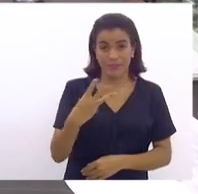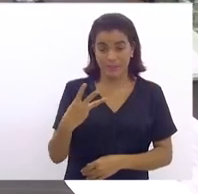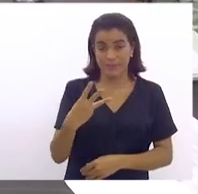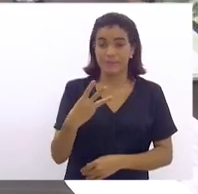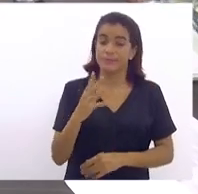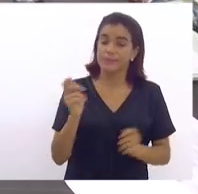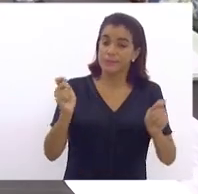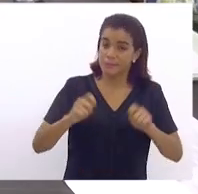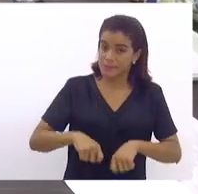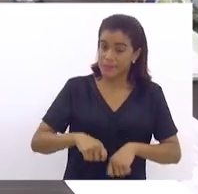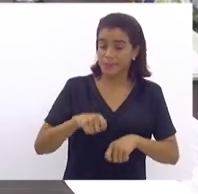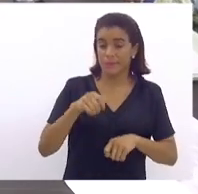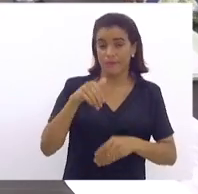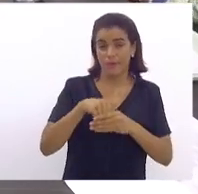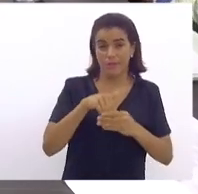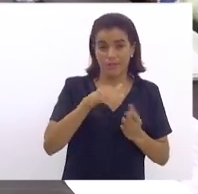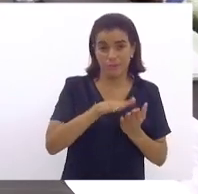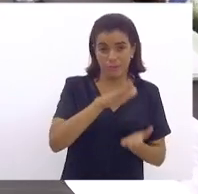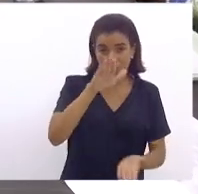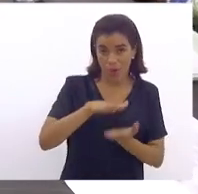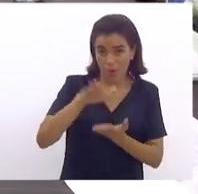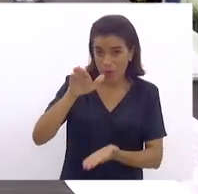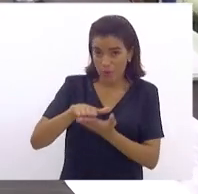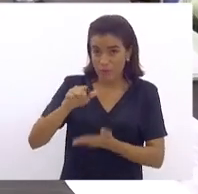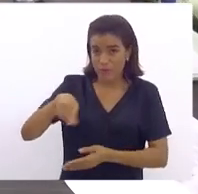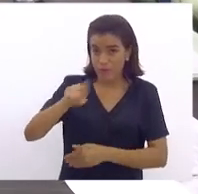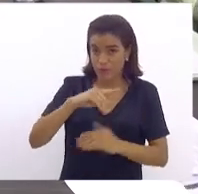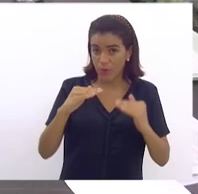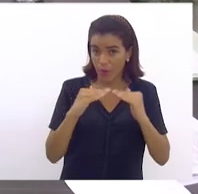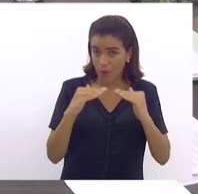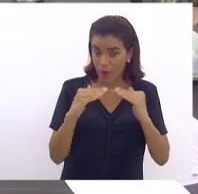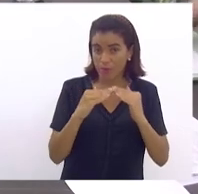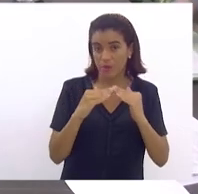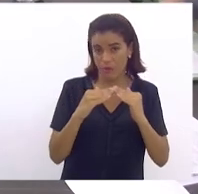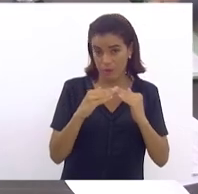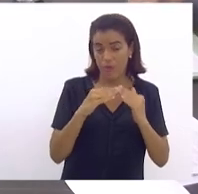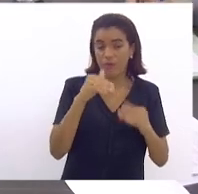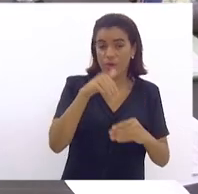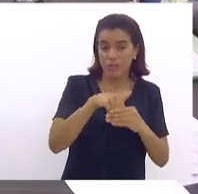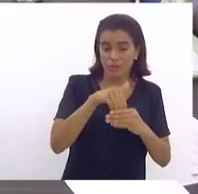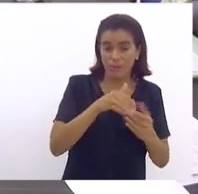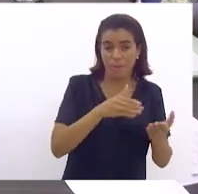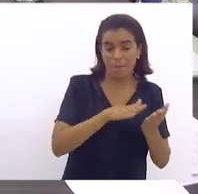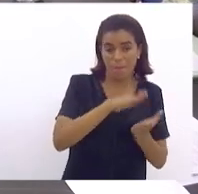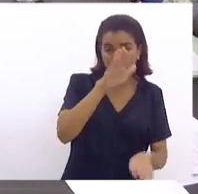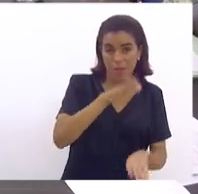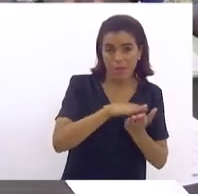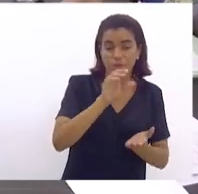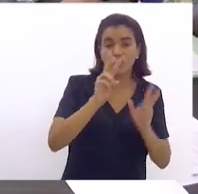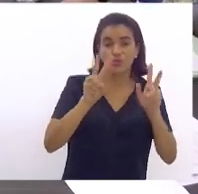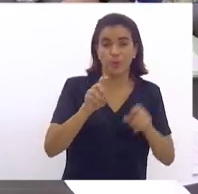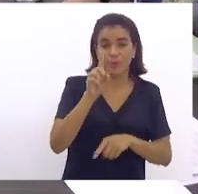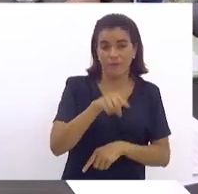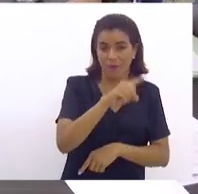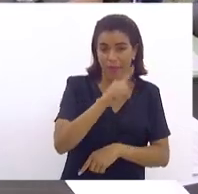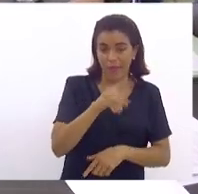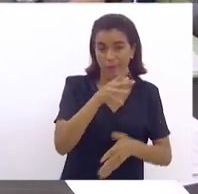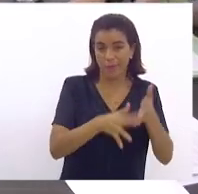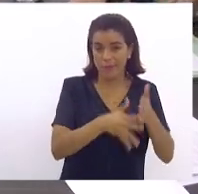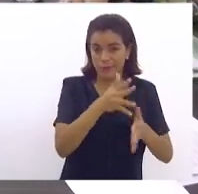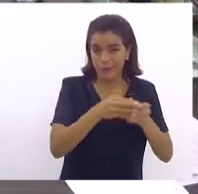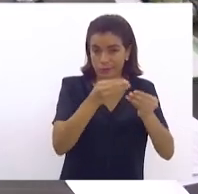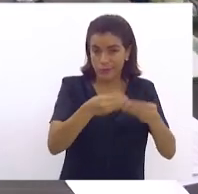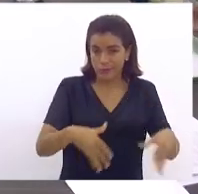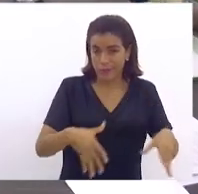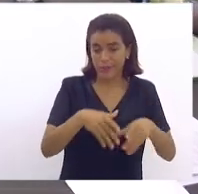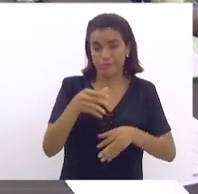possibilidade de votação por bloco. Aqueles que aprovam a votação por bloco dos projetos cujos pareceres versam sobre anexação, prejudicabilidade e